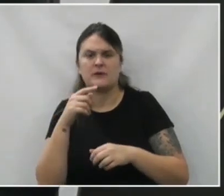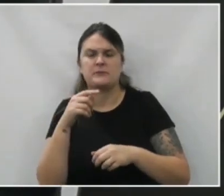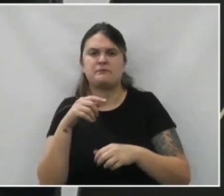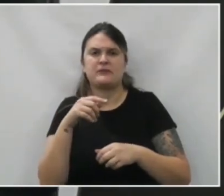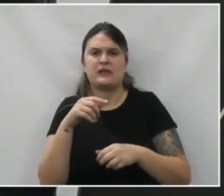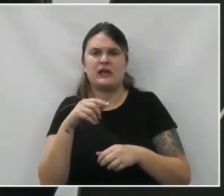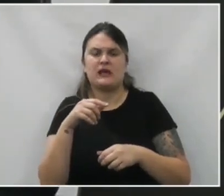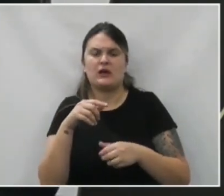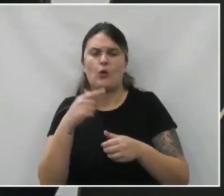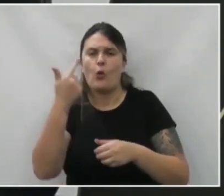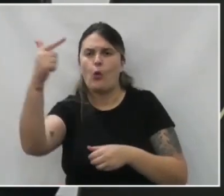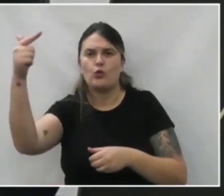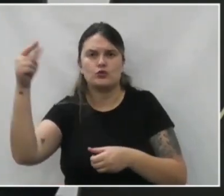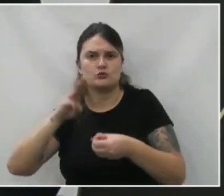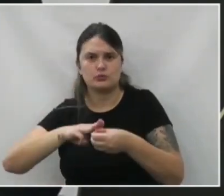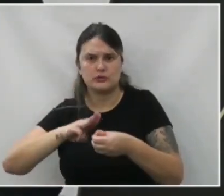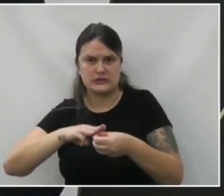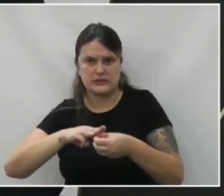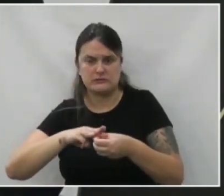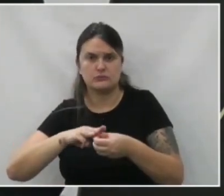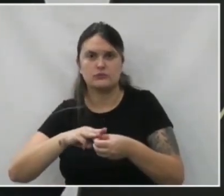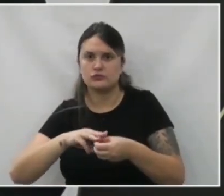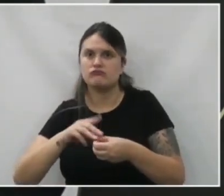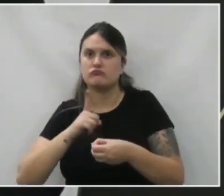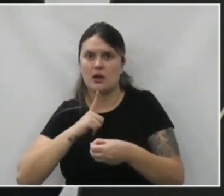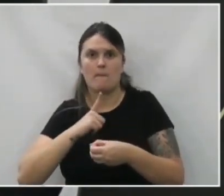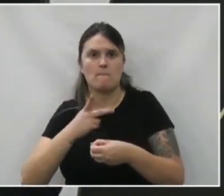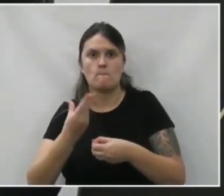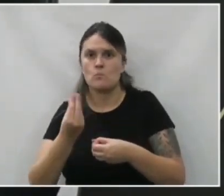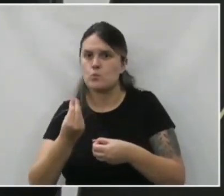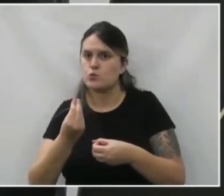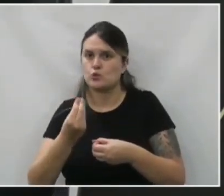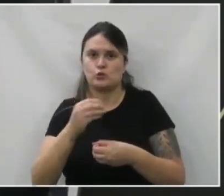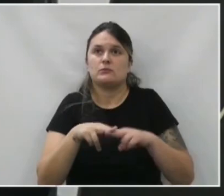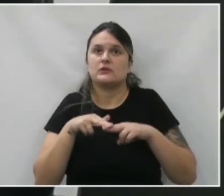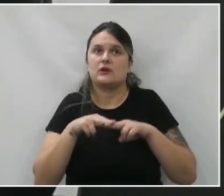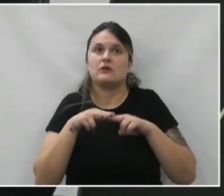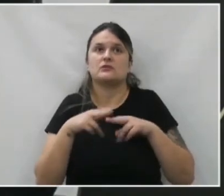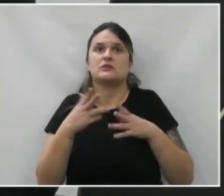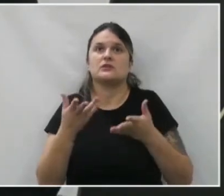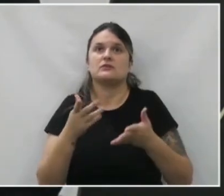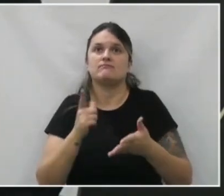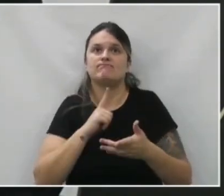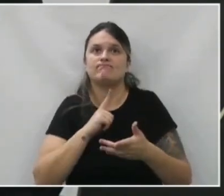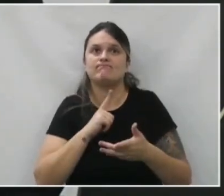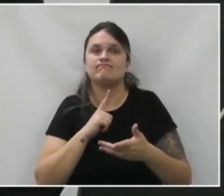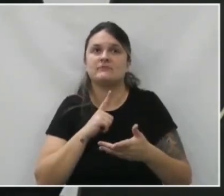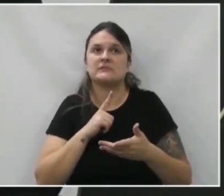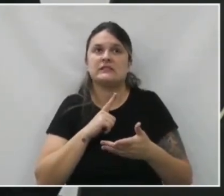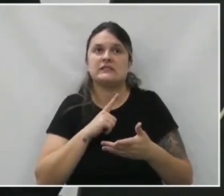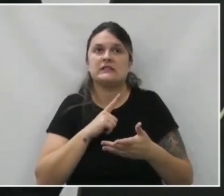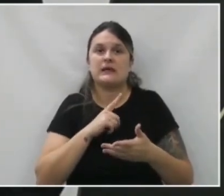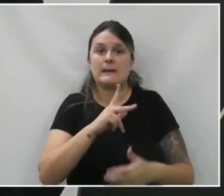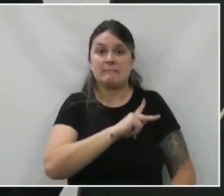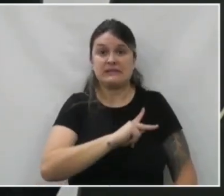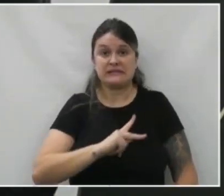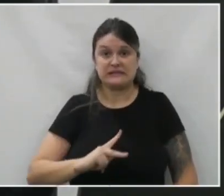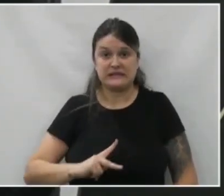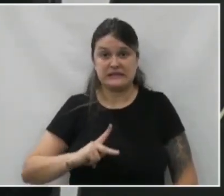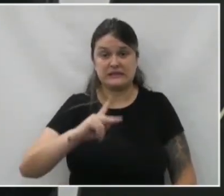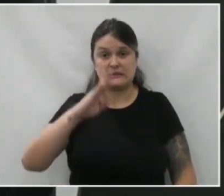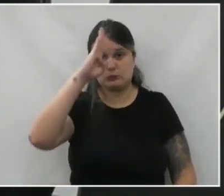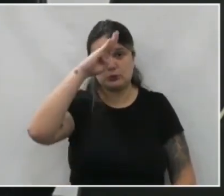Inciso 2. Atividades coletivas com aglomeração de público. Inciso 3. Atividades